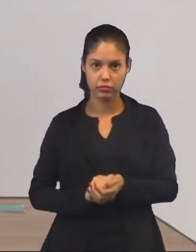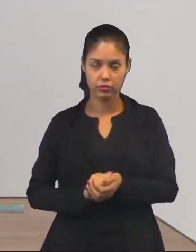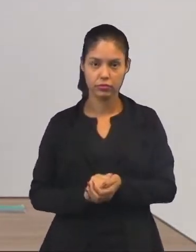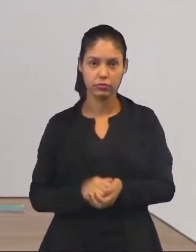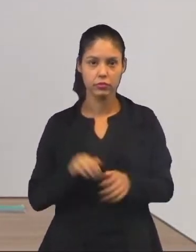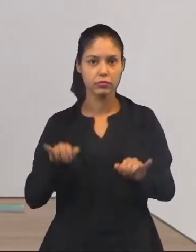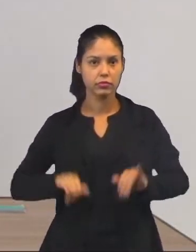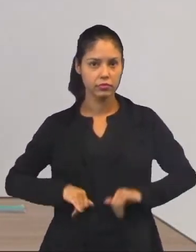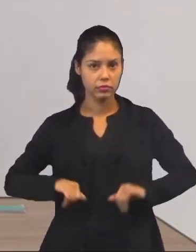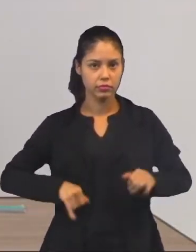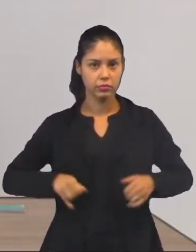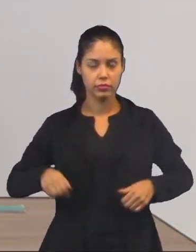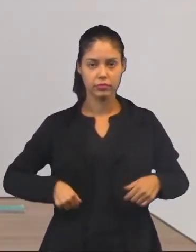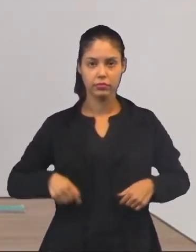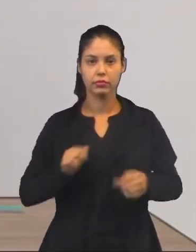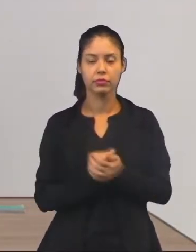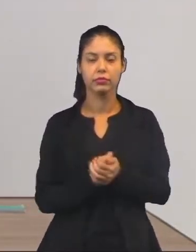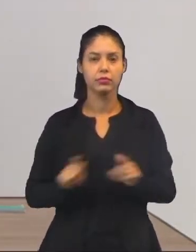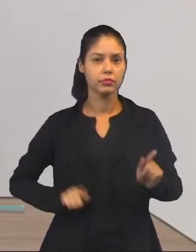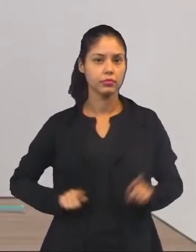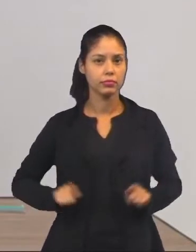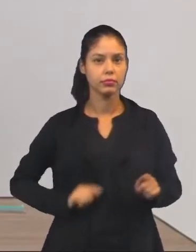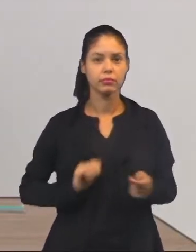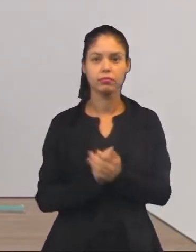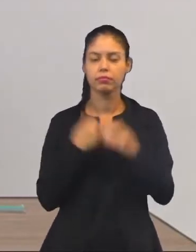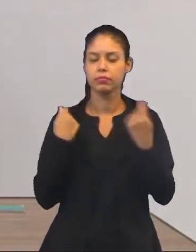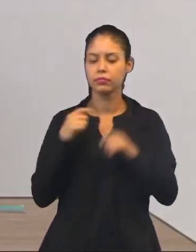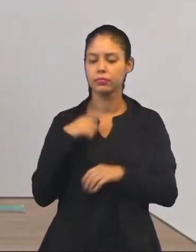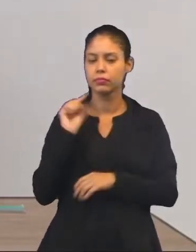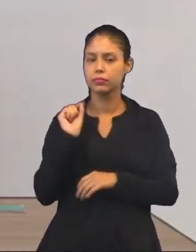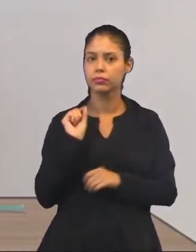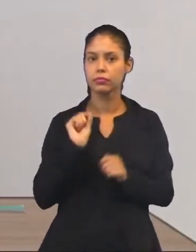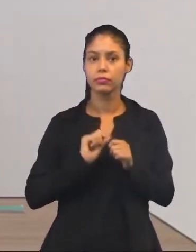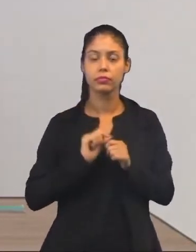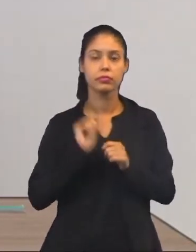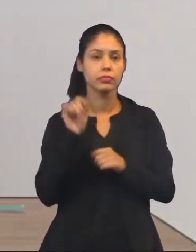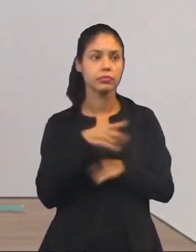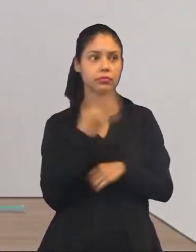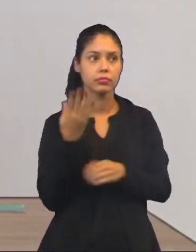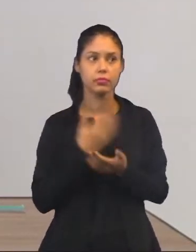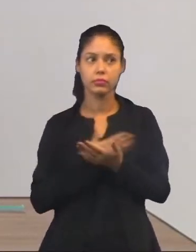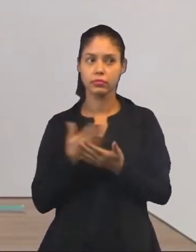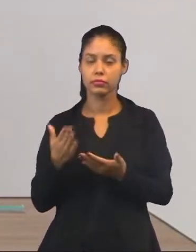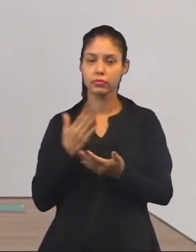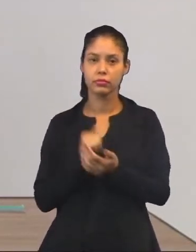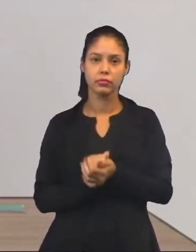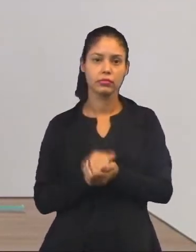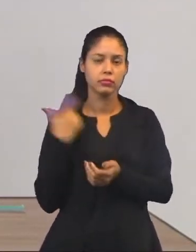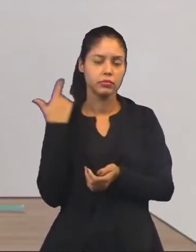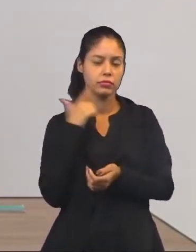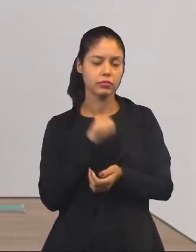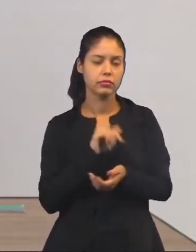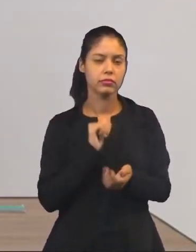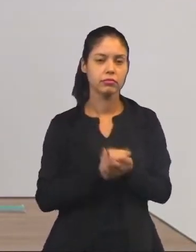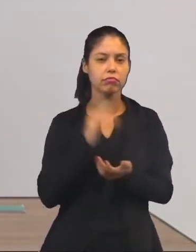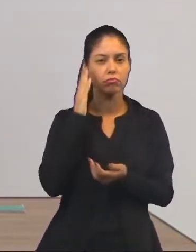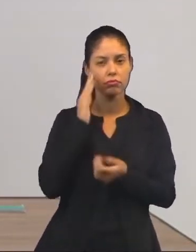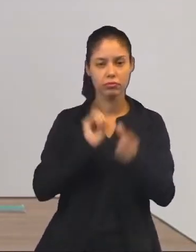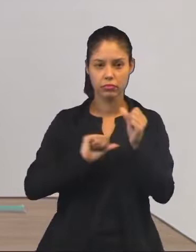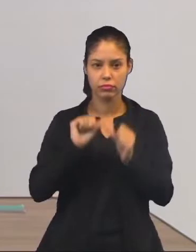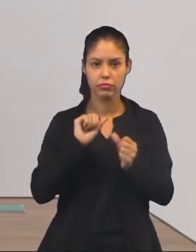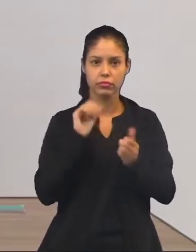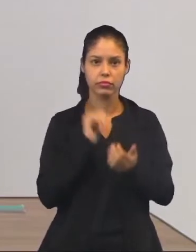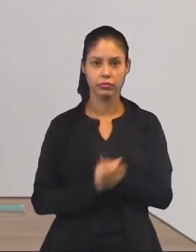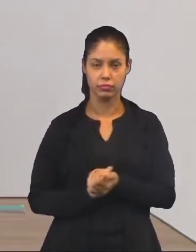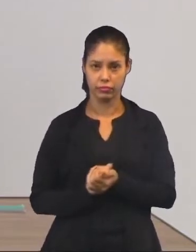vai presentear a sua prima, turma, o que ela vai precisar fazer com essa quantidade inicial? Nós conseguimos perceber aqui que sofreu uma alteração. Ela